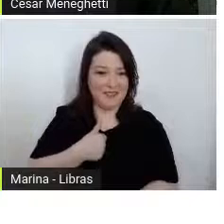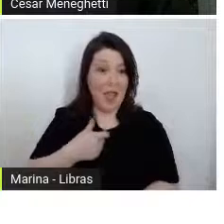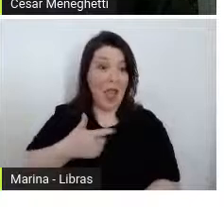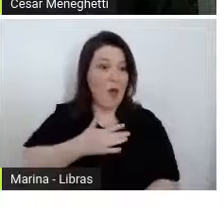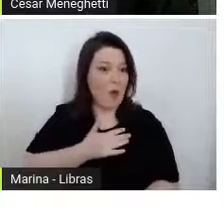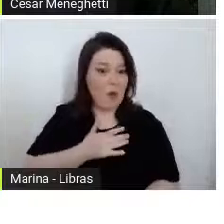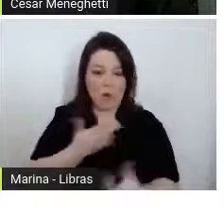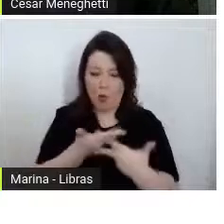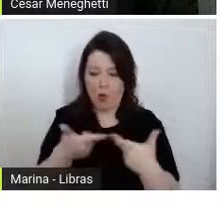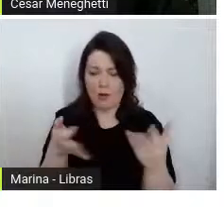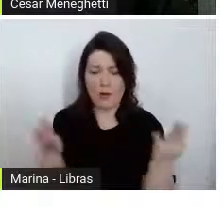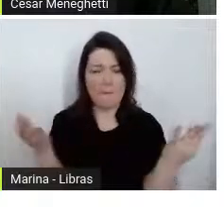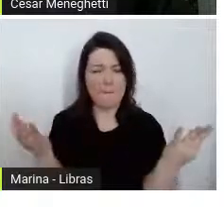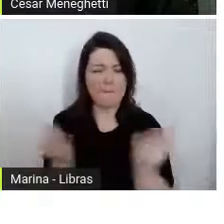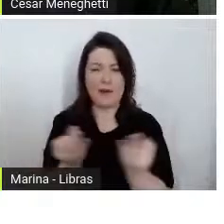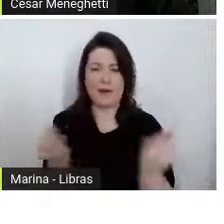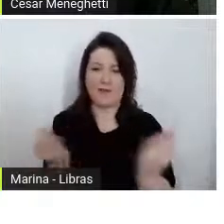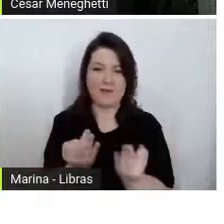perfeccionista.